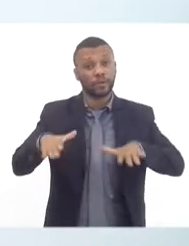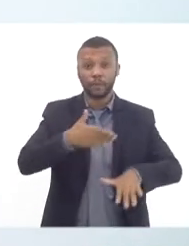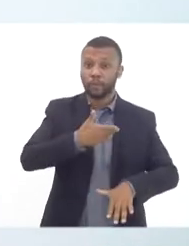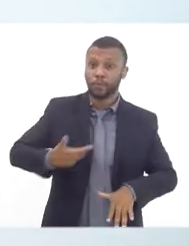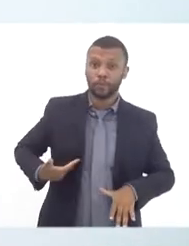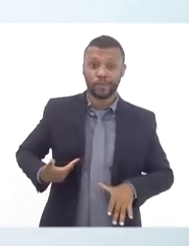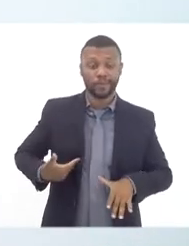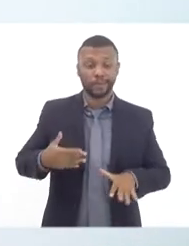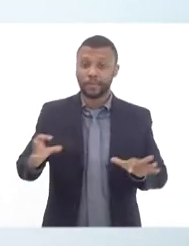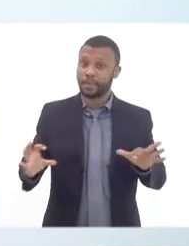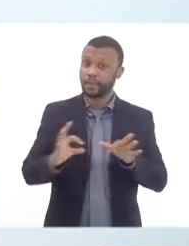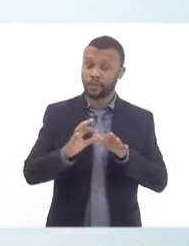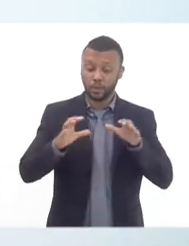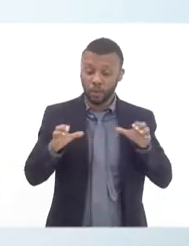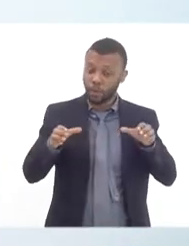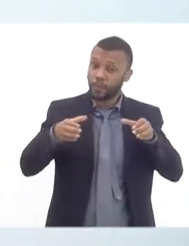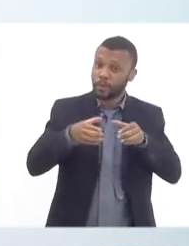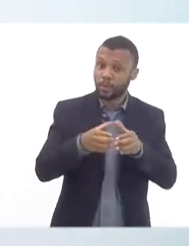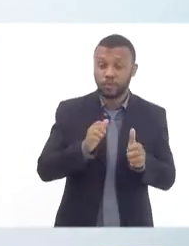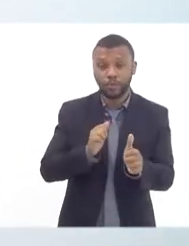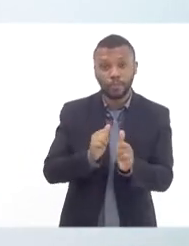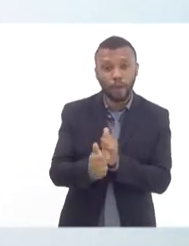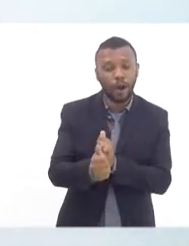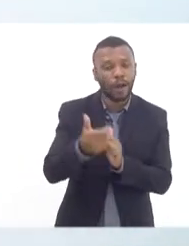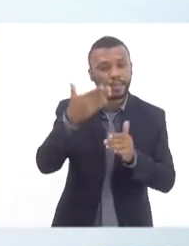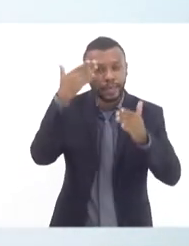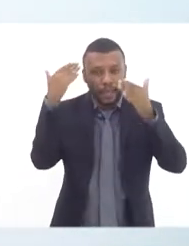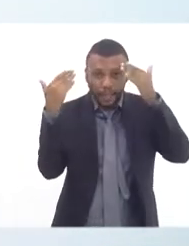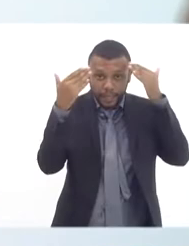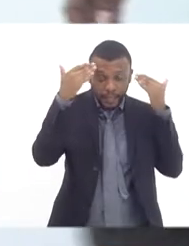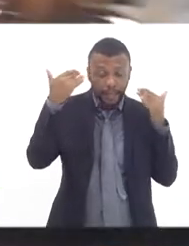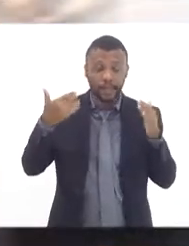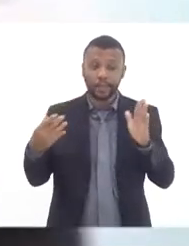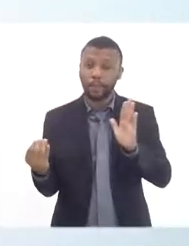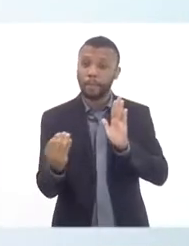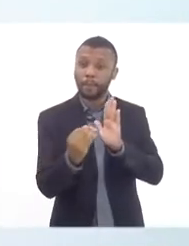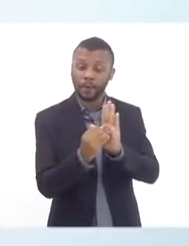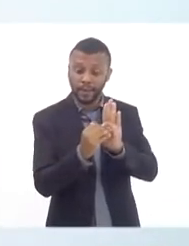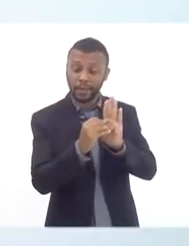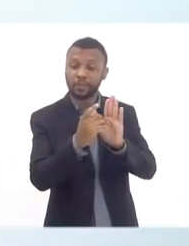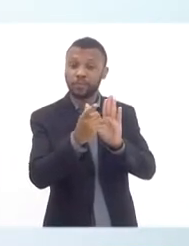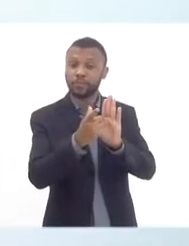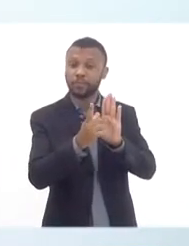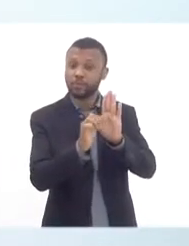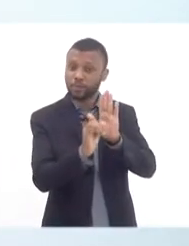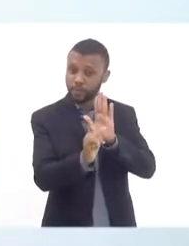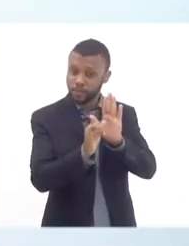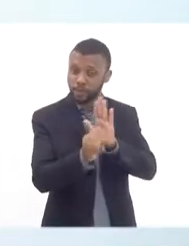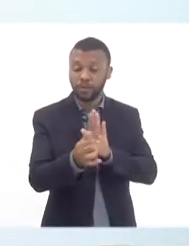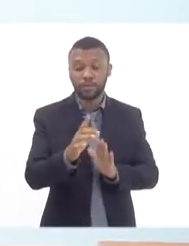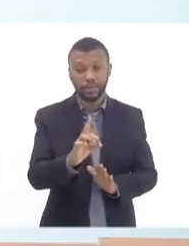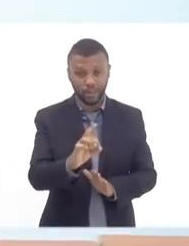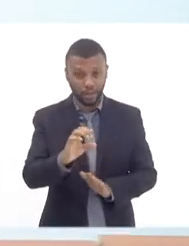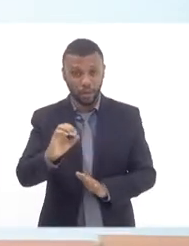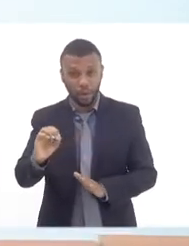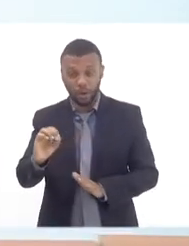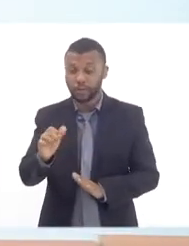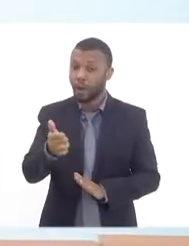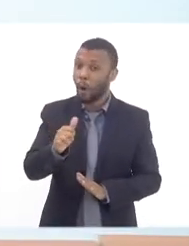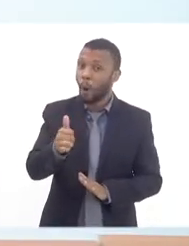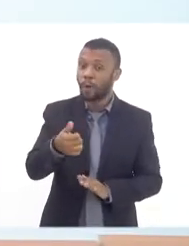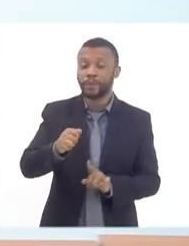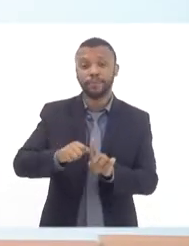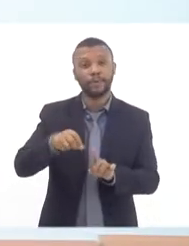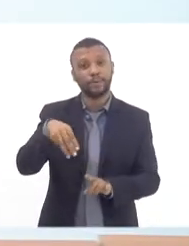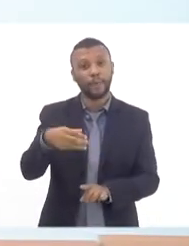Esporte e Lazer, conforme edital publicado em Diário Oficial no dia 11 de março de 2022.